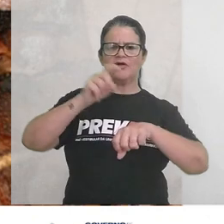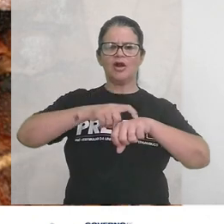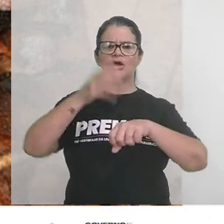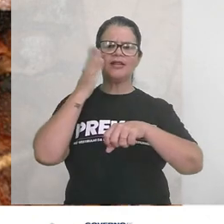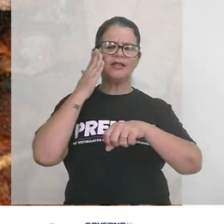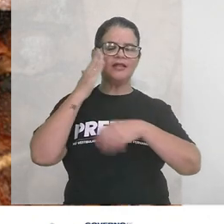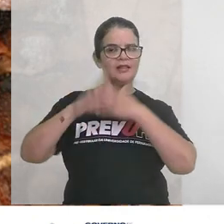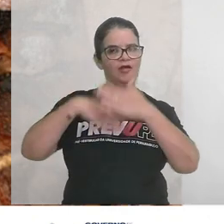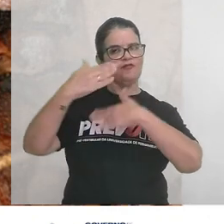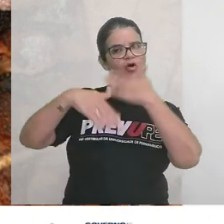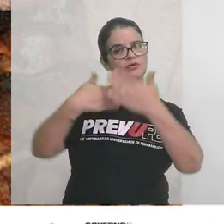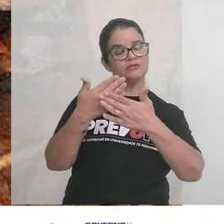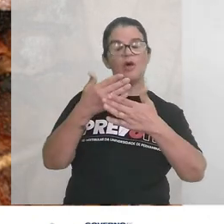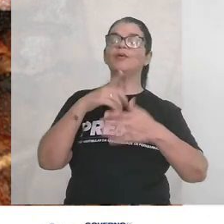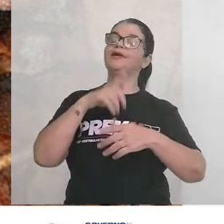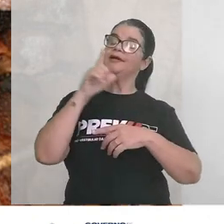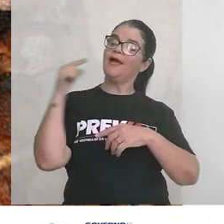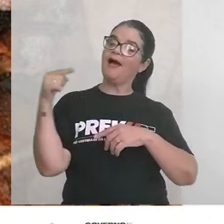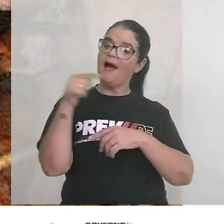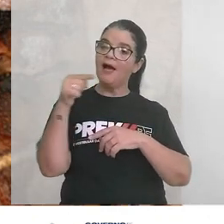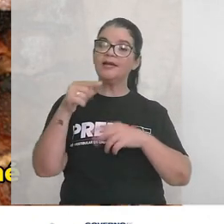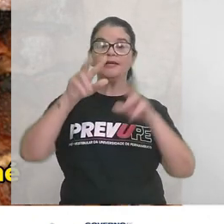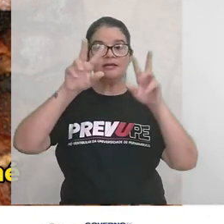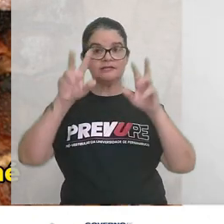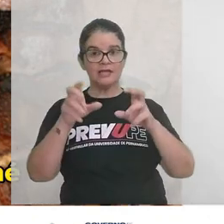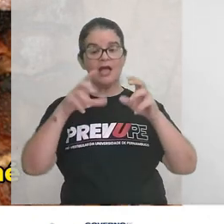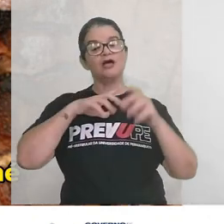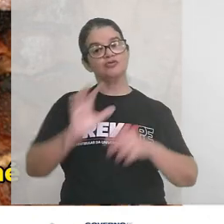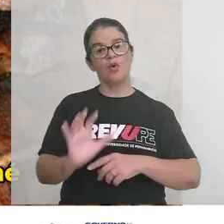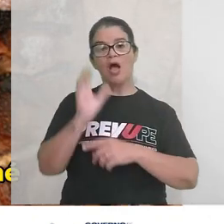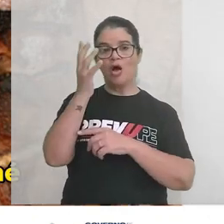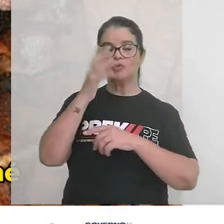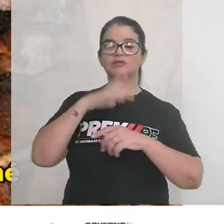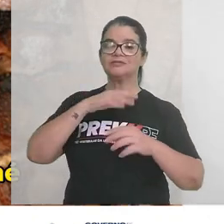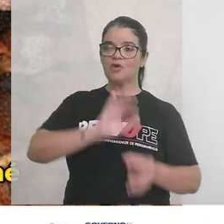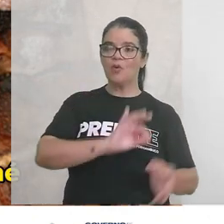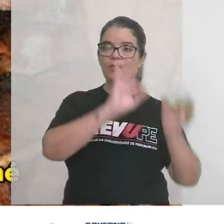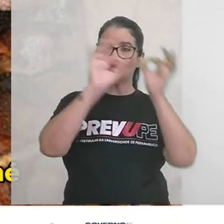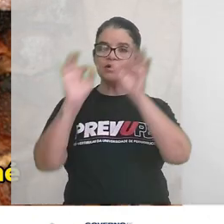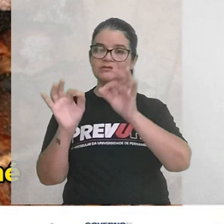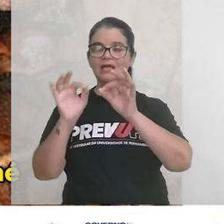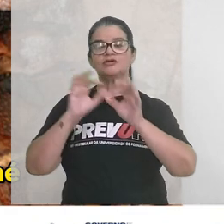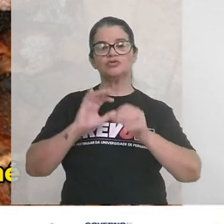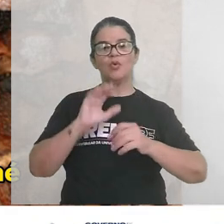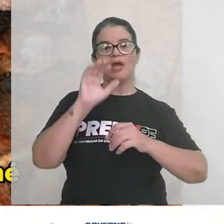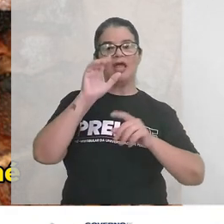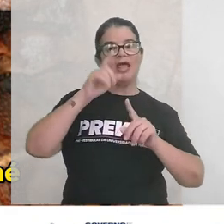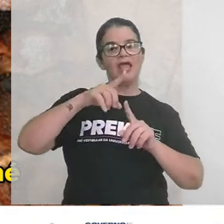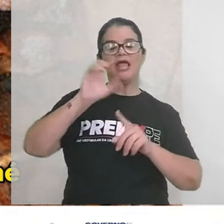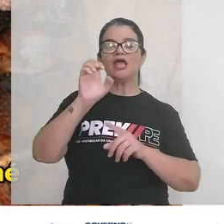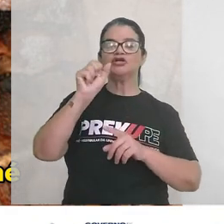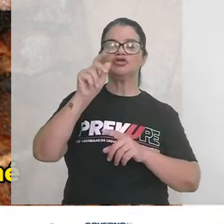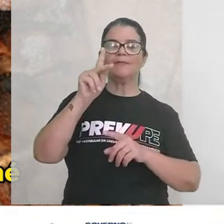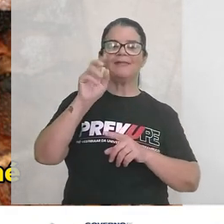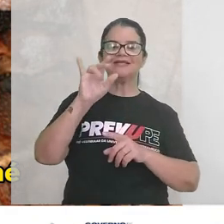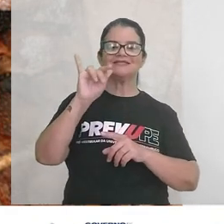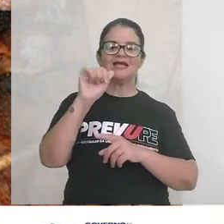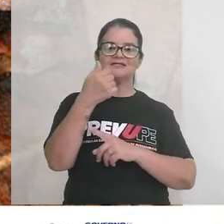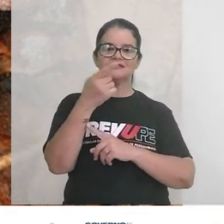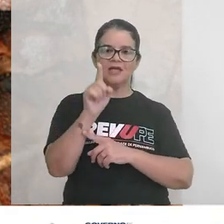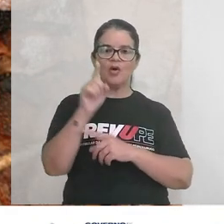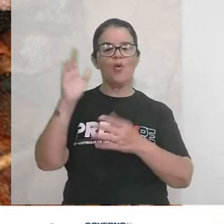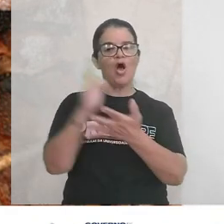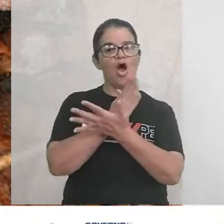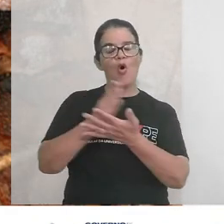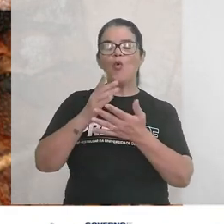entender evolução e nesse caso aí gente aconteceu um processo chamado de especiação né Por